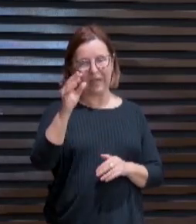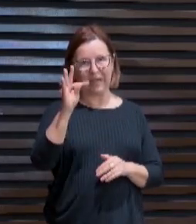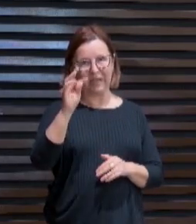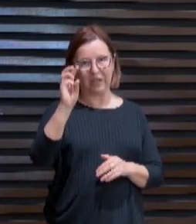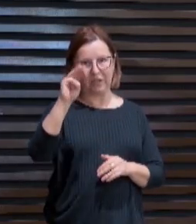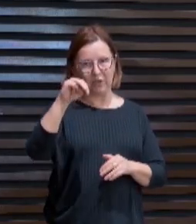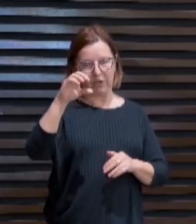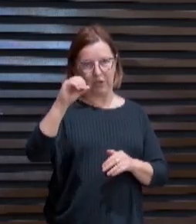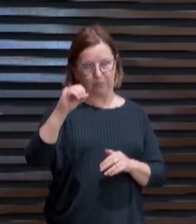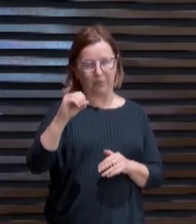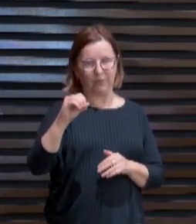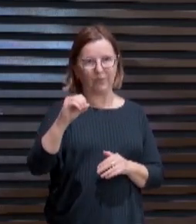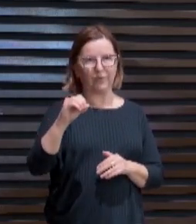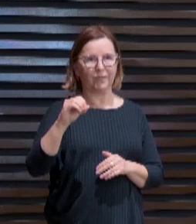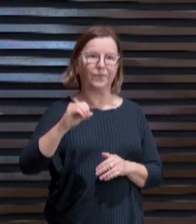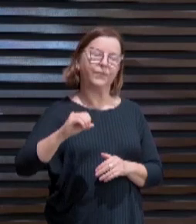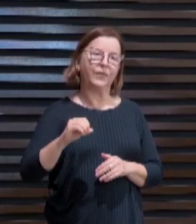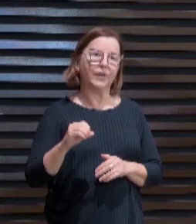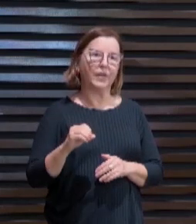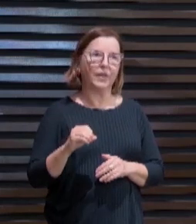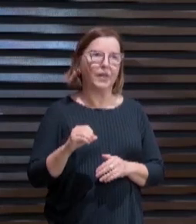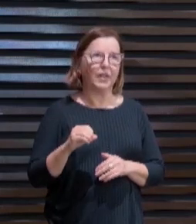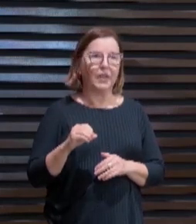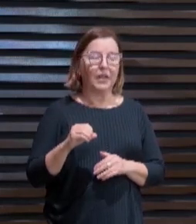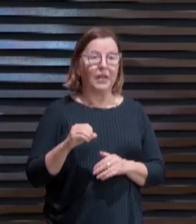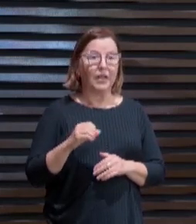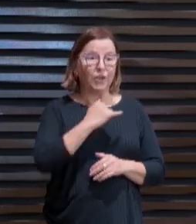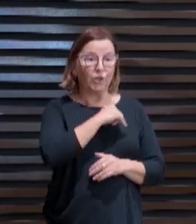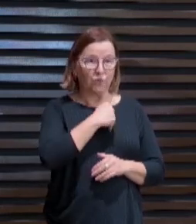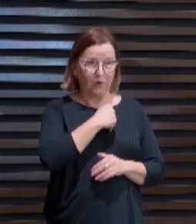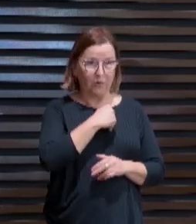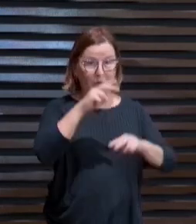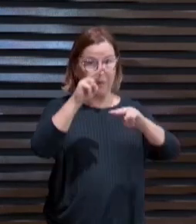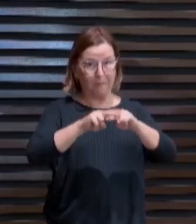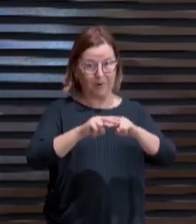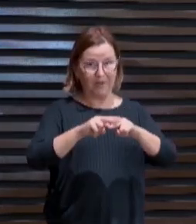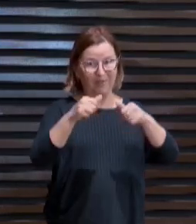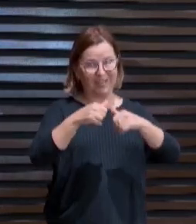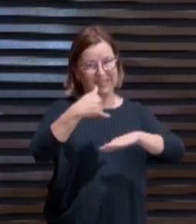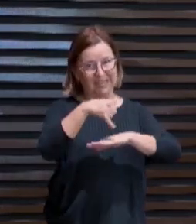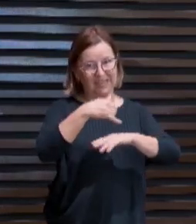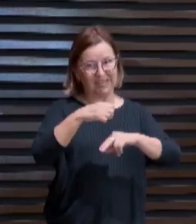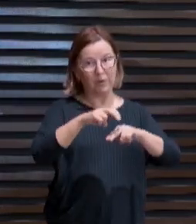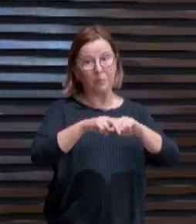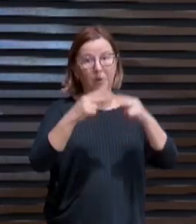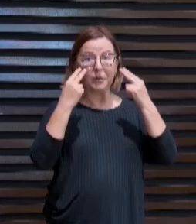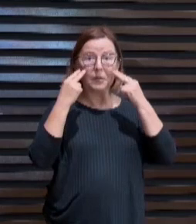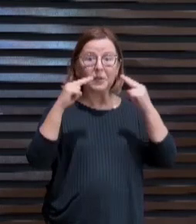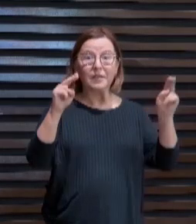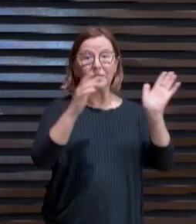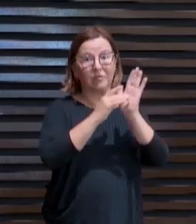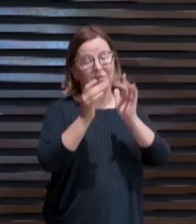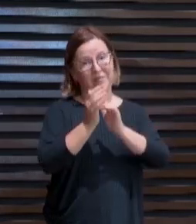ilha penal, e lá ele foi levado por causa do testemunho do Evangelho do Senhor Jesus Cristo, em meio àquela grande perseguição